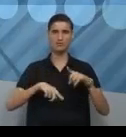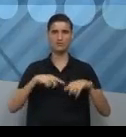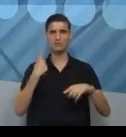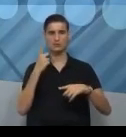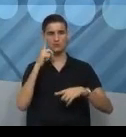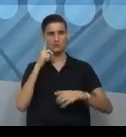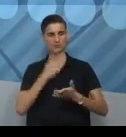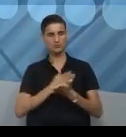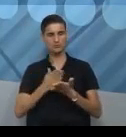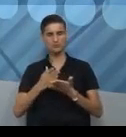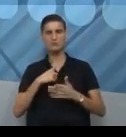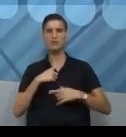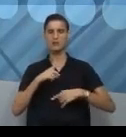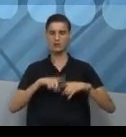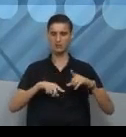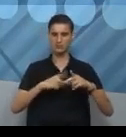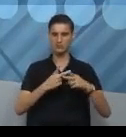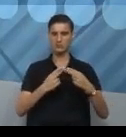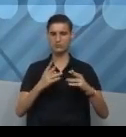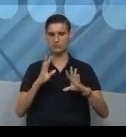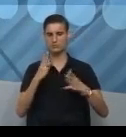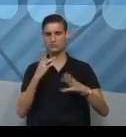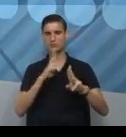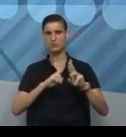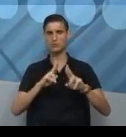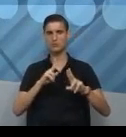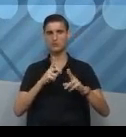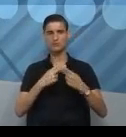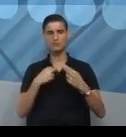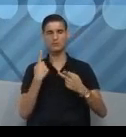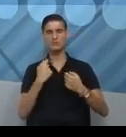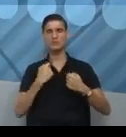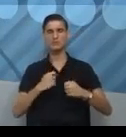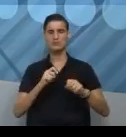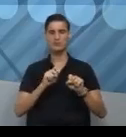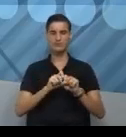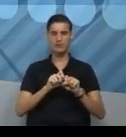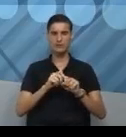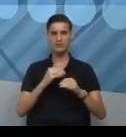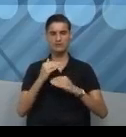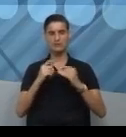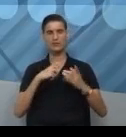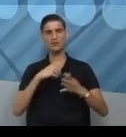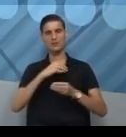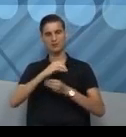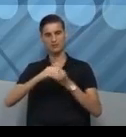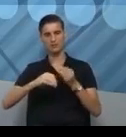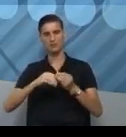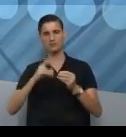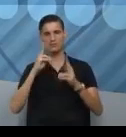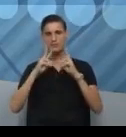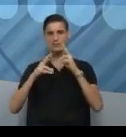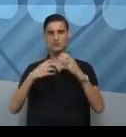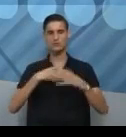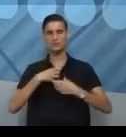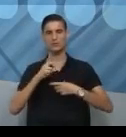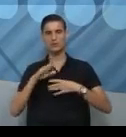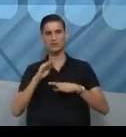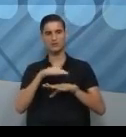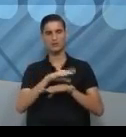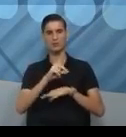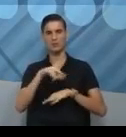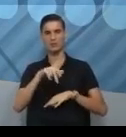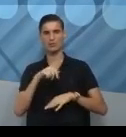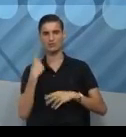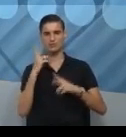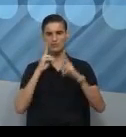dia a dia. Algumas situações, algumas coisas que nós fazemos, estão envolvidas e trabalham com a questão da onda,